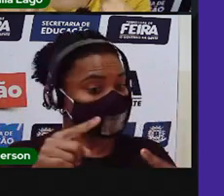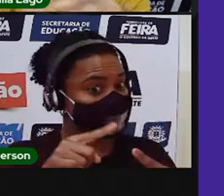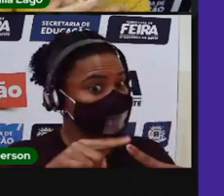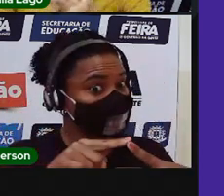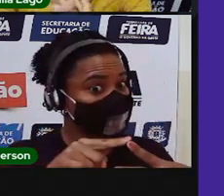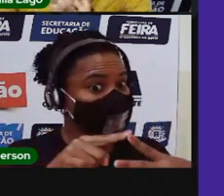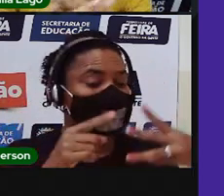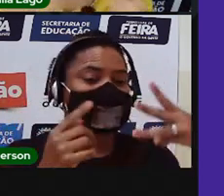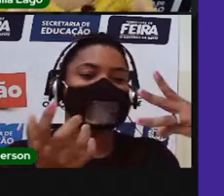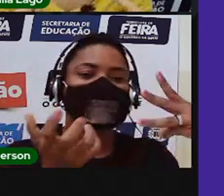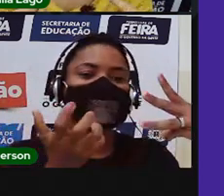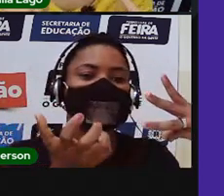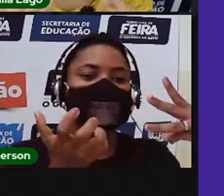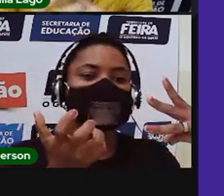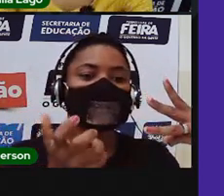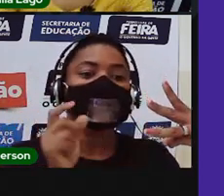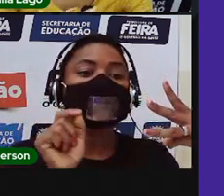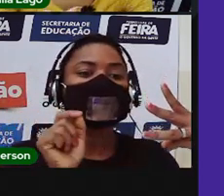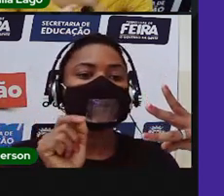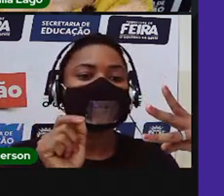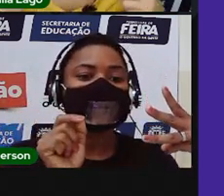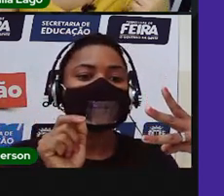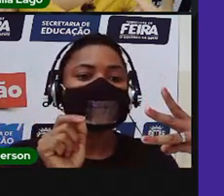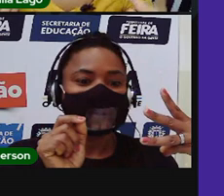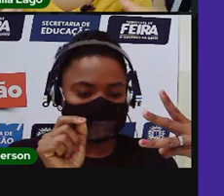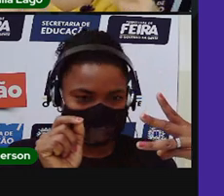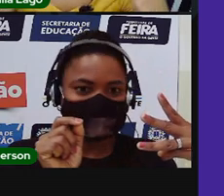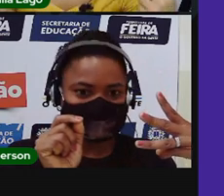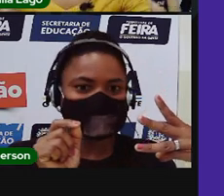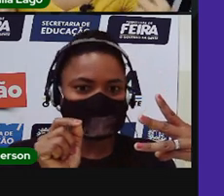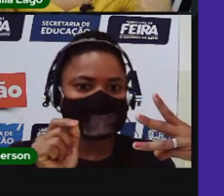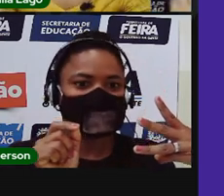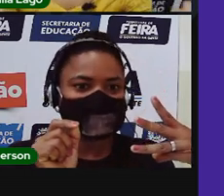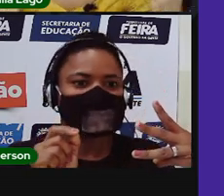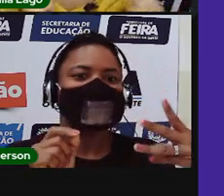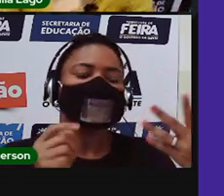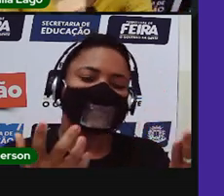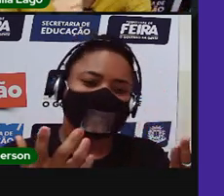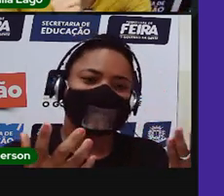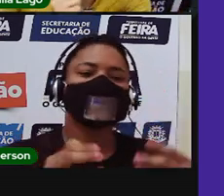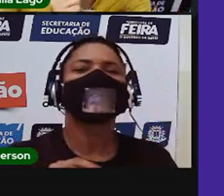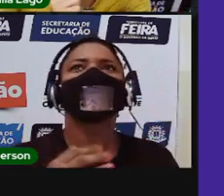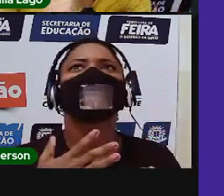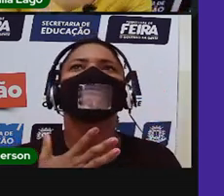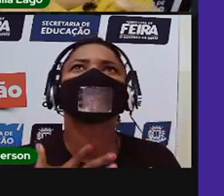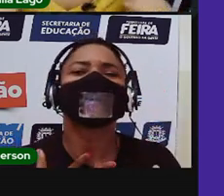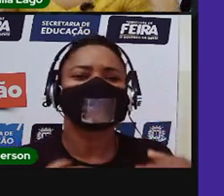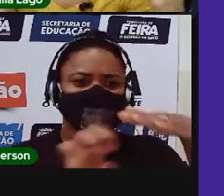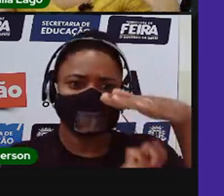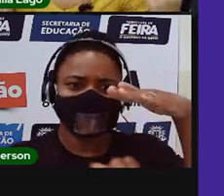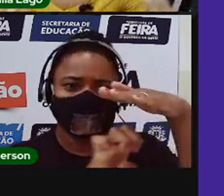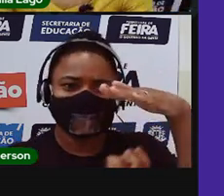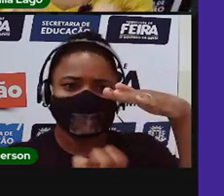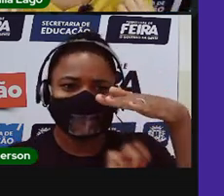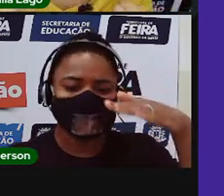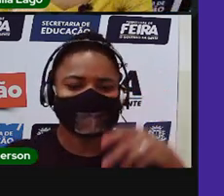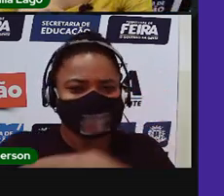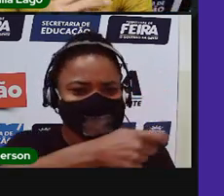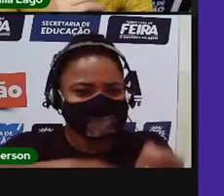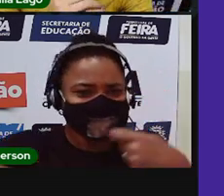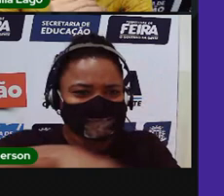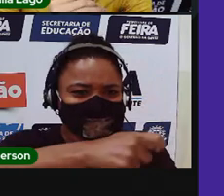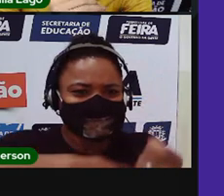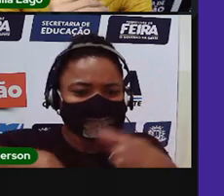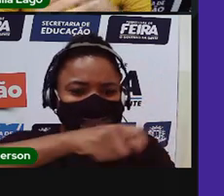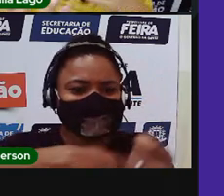Inicialmente, eu tenho a vontade de ser uma empreendedora de sucesso. Mas como é que eu vou alcançar